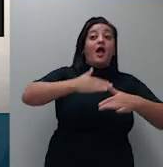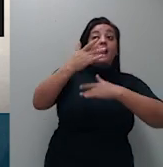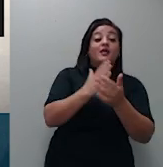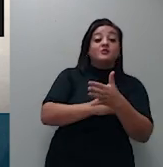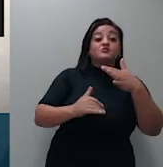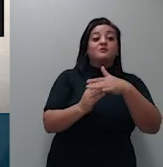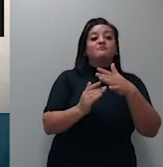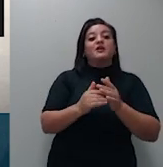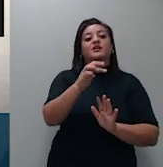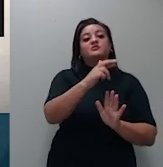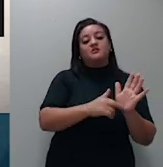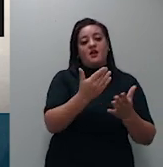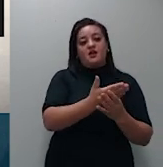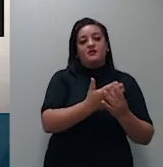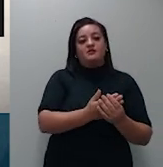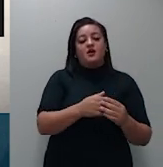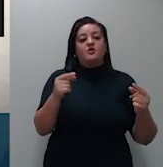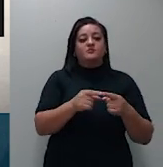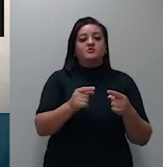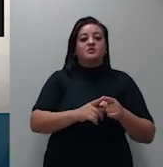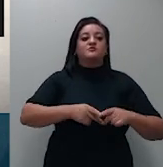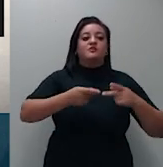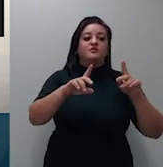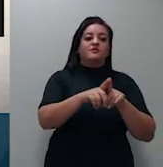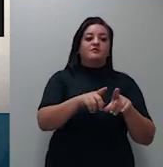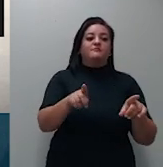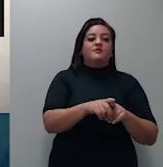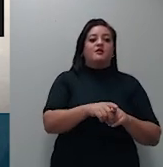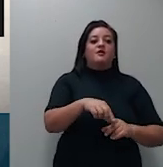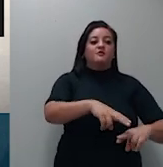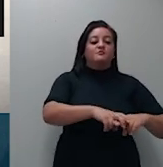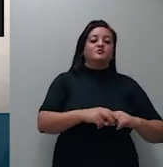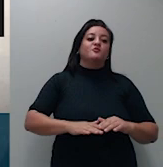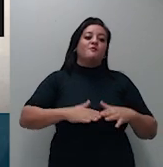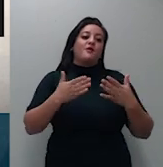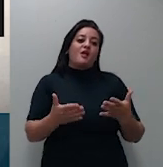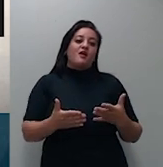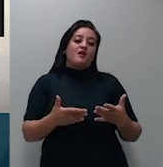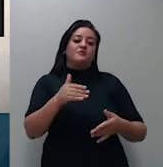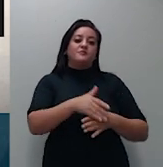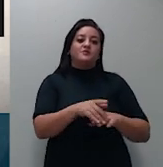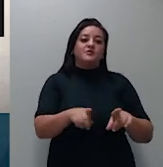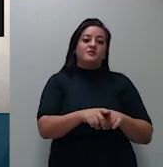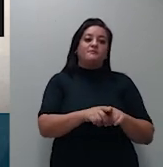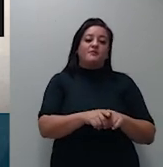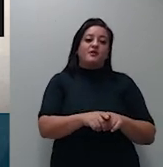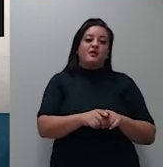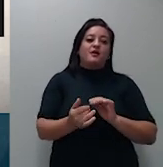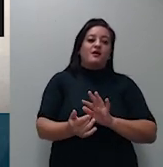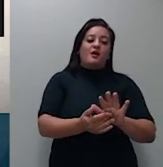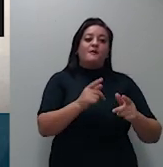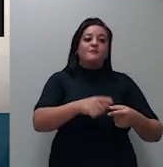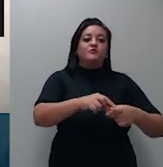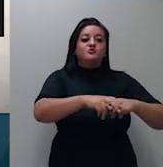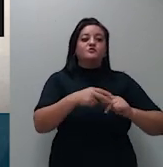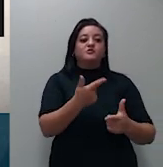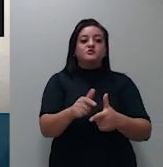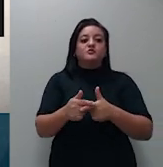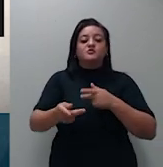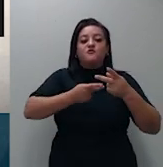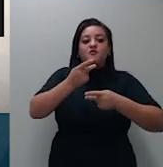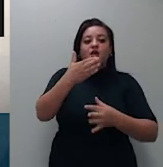seu objeto e valor razão pela qual mostra de cabeça por conta da situação narrada do Sol